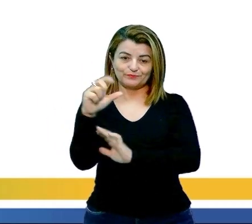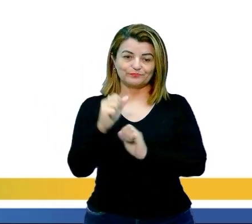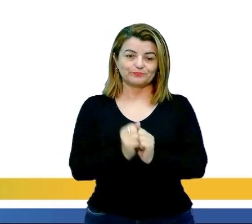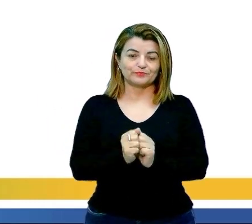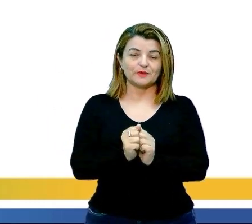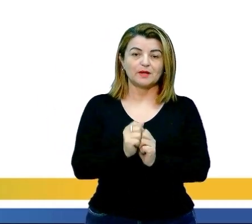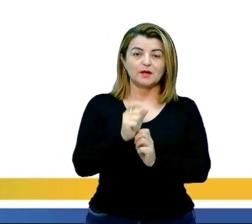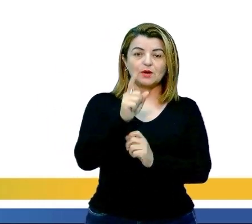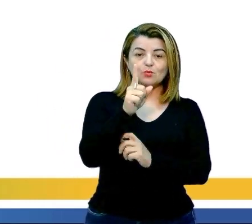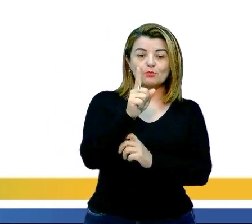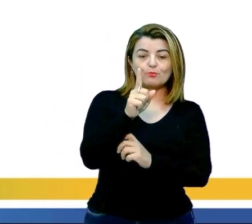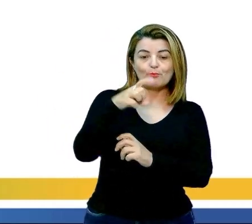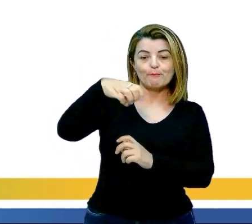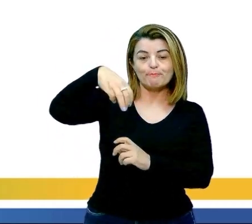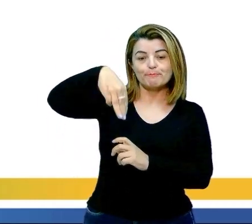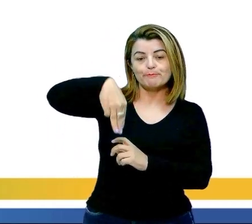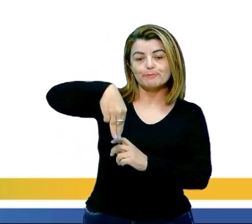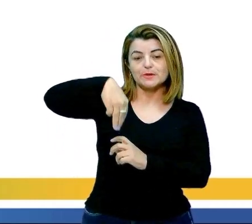equivale a